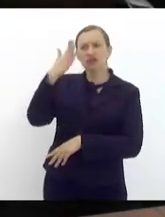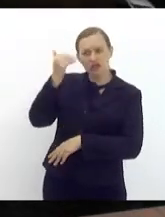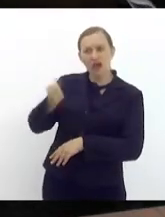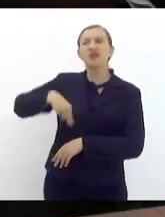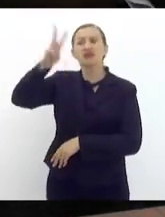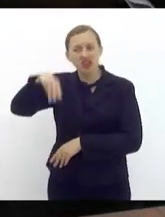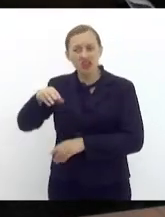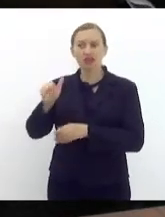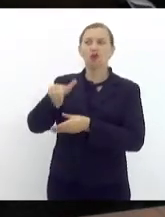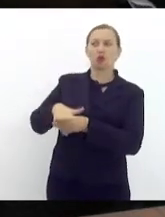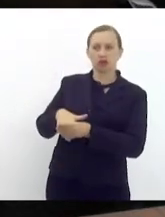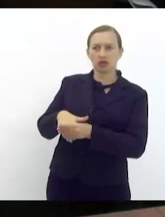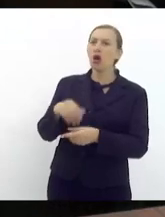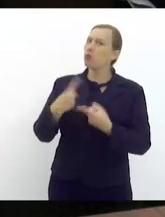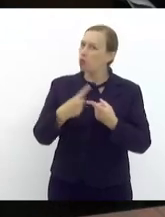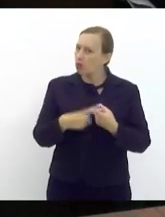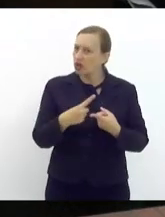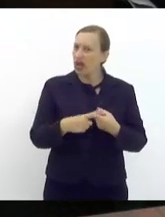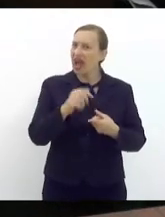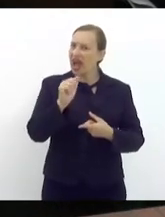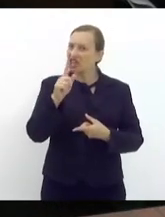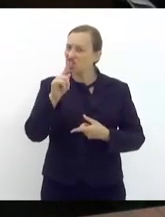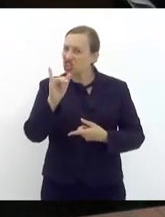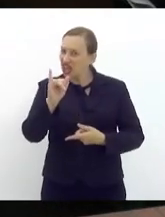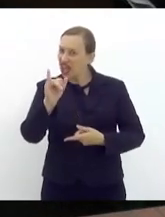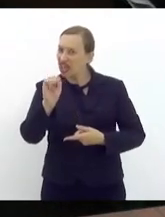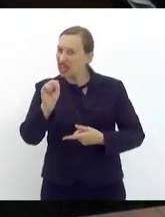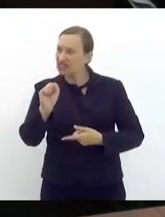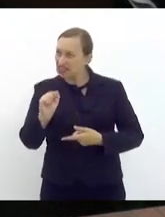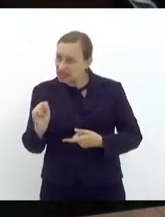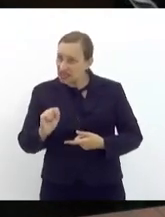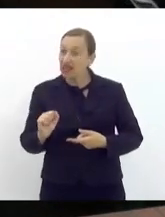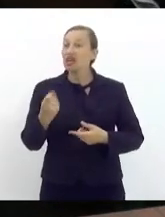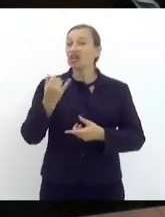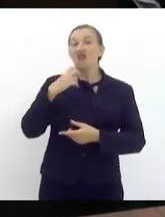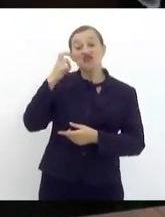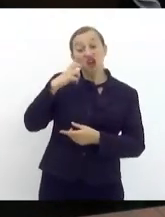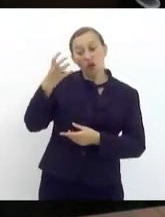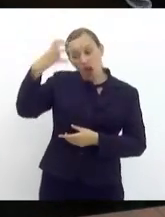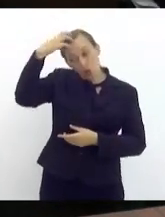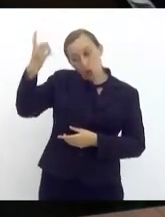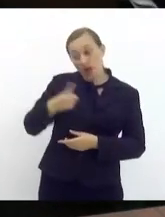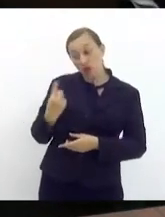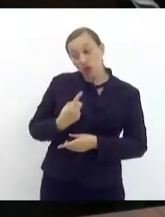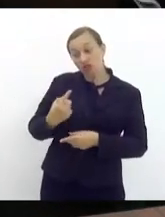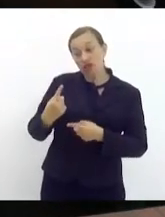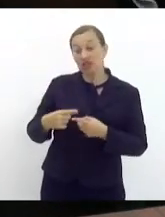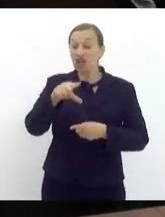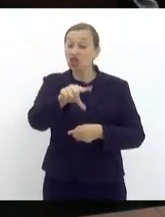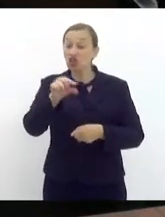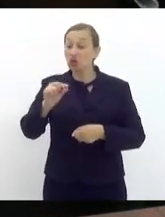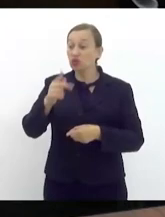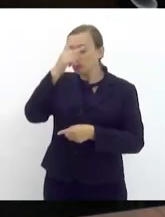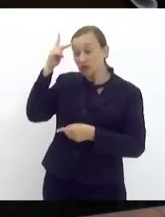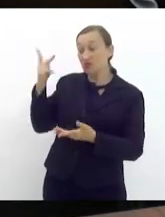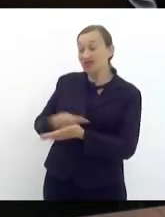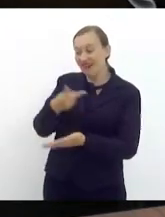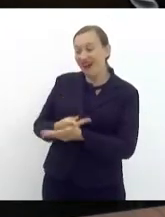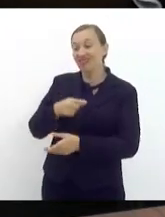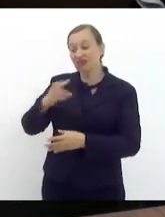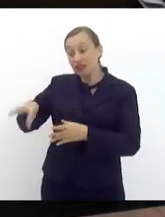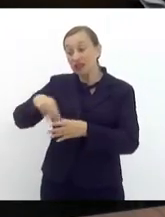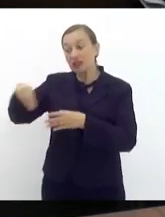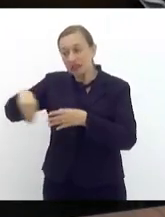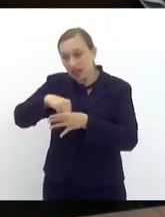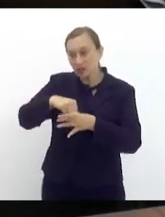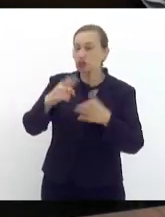gente está votando. Até porque a Genesa está uma pouca vergonha e a culpa é nossa por termos colocado quem não tem responsabilidade lá dentro.